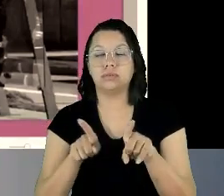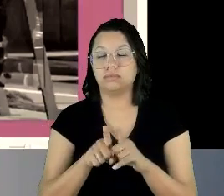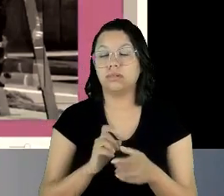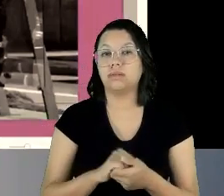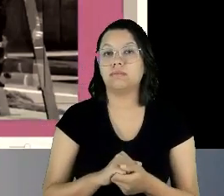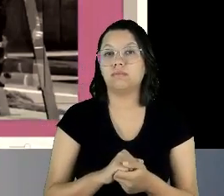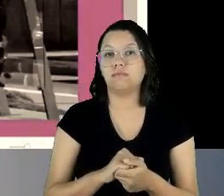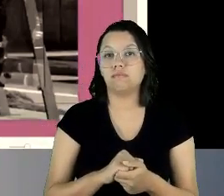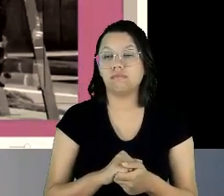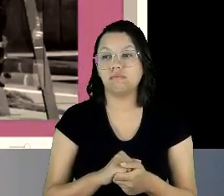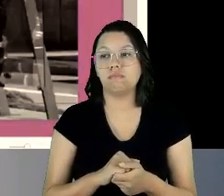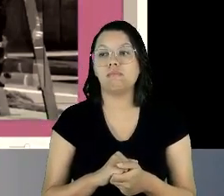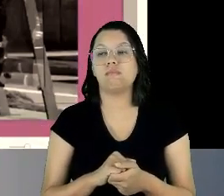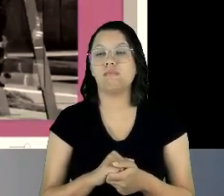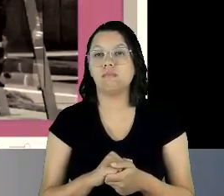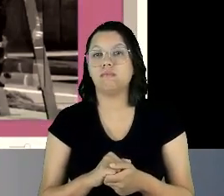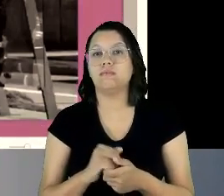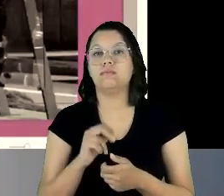também,